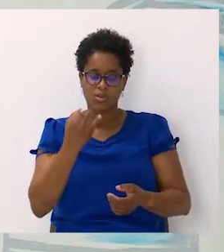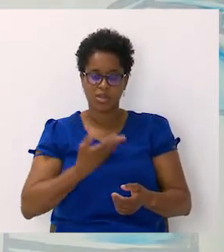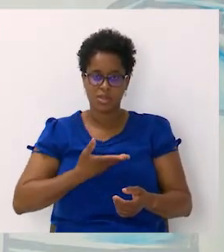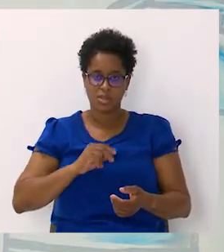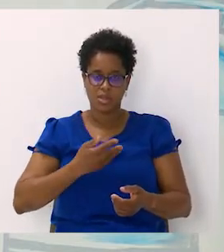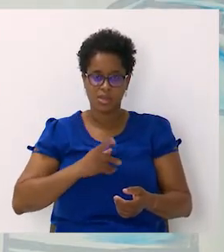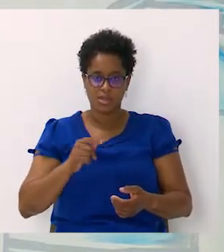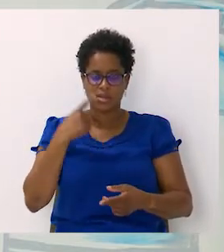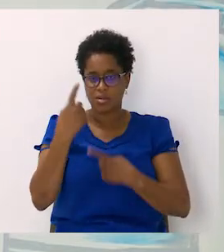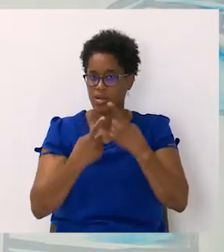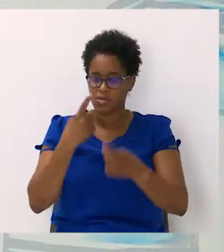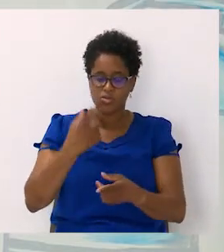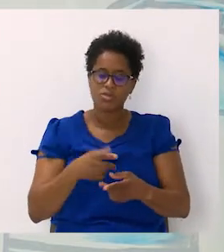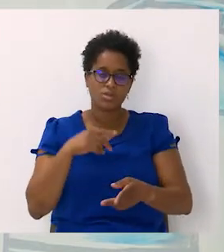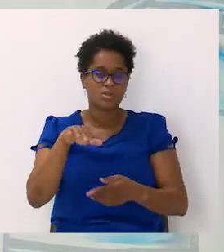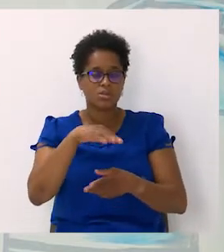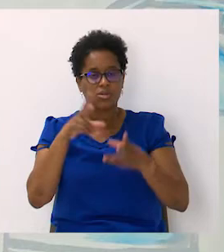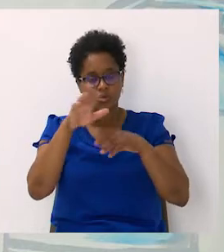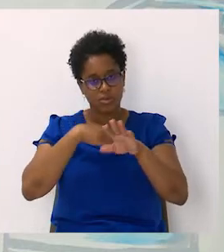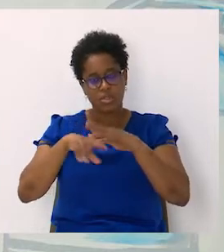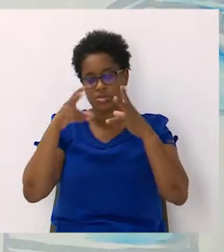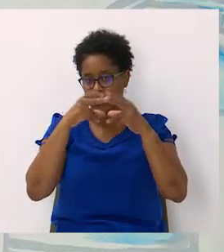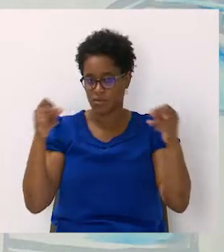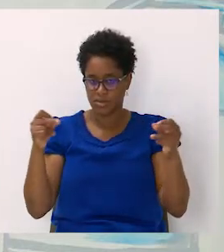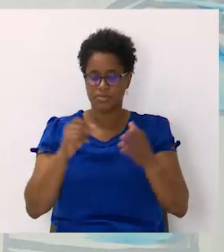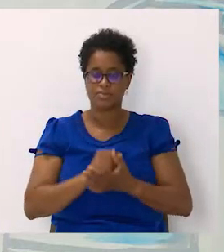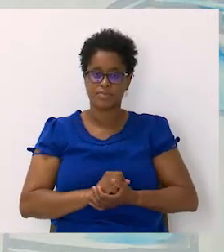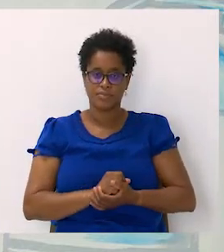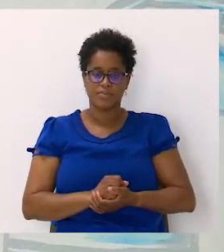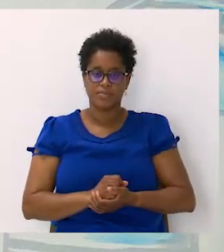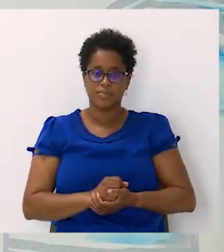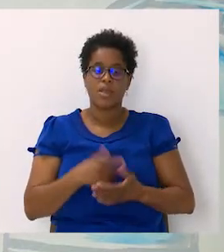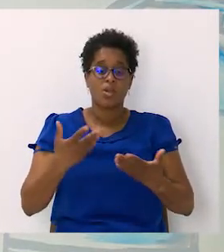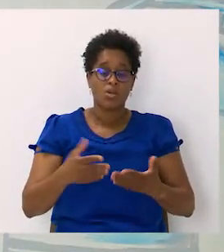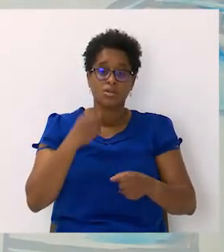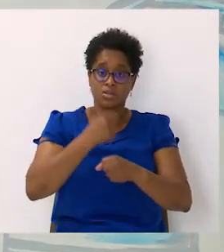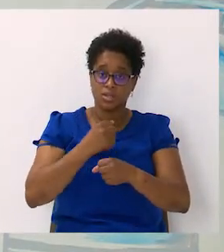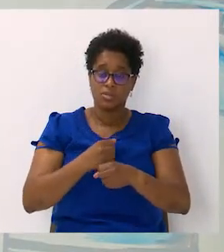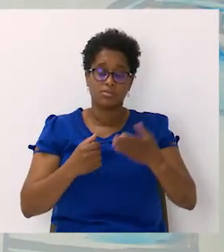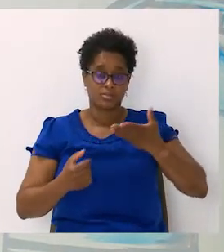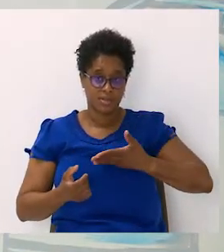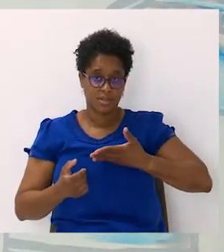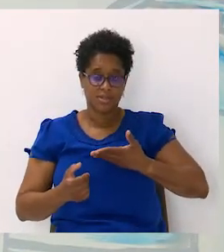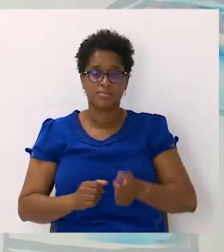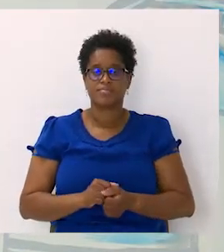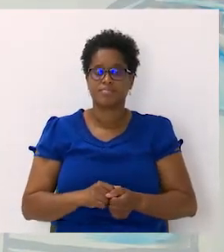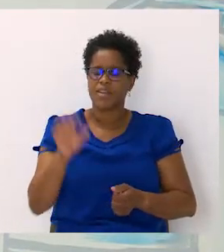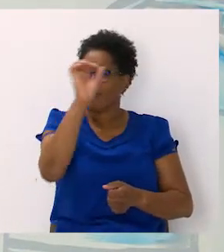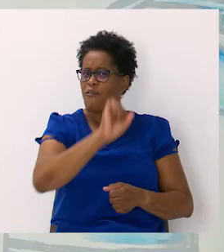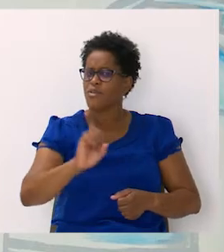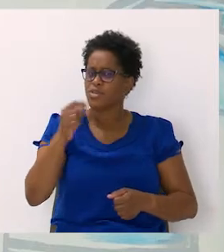e também, em alguns casos, aplicamos a definição. Agora, exercício D. Vocês